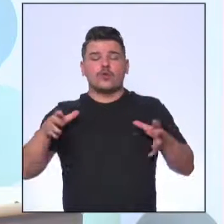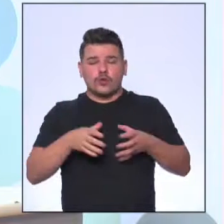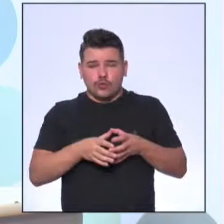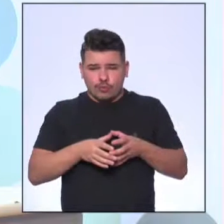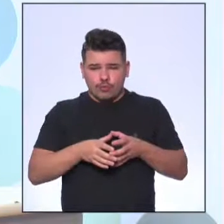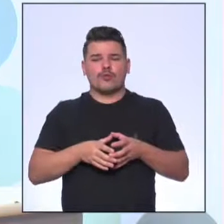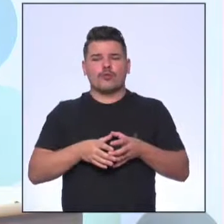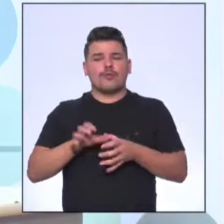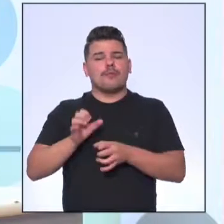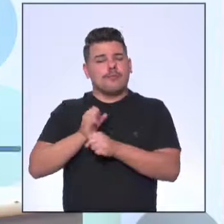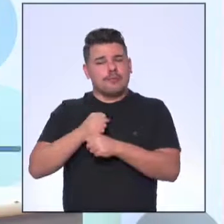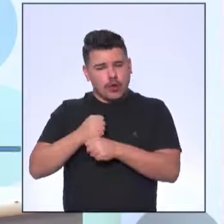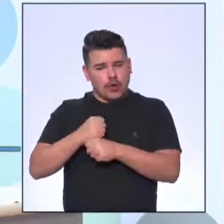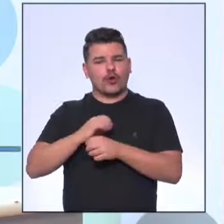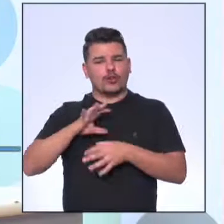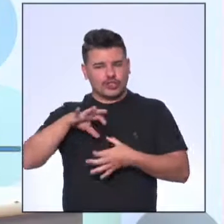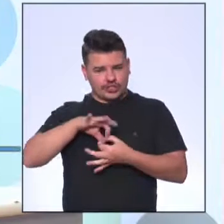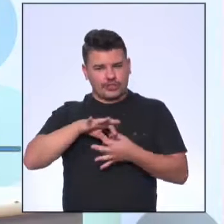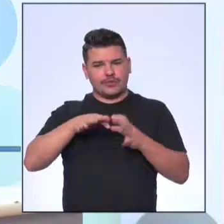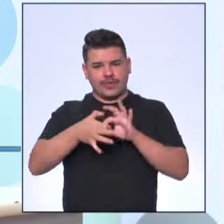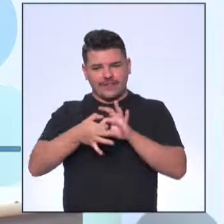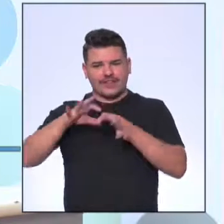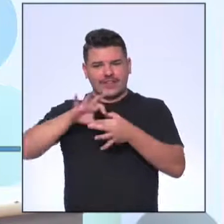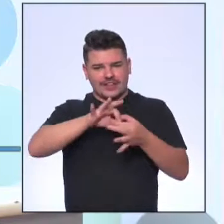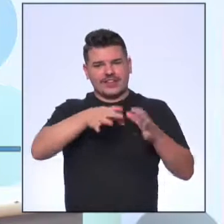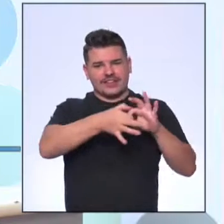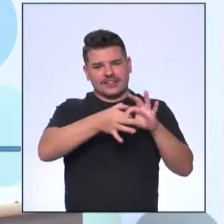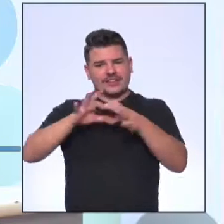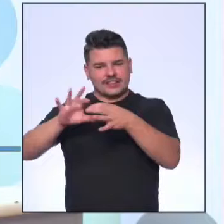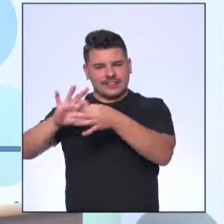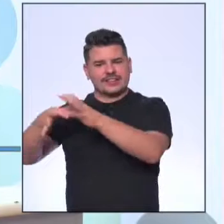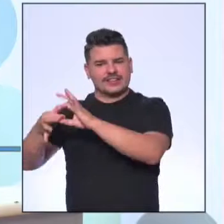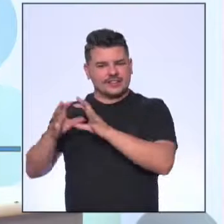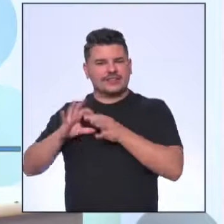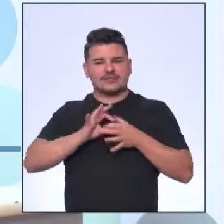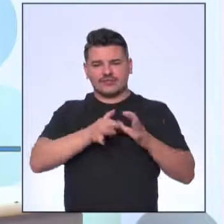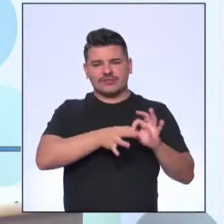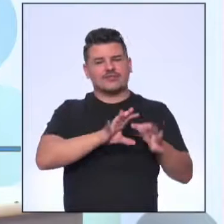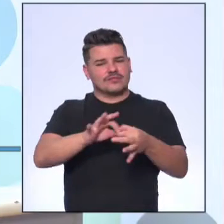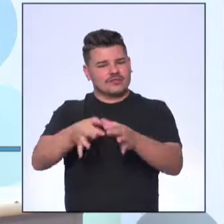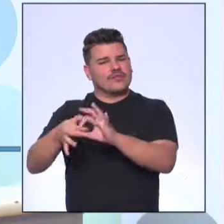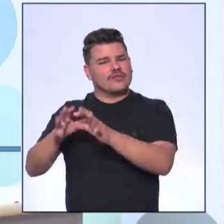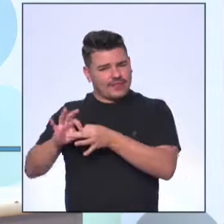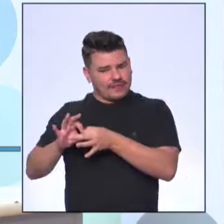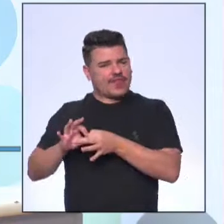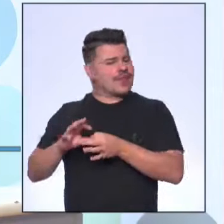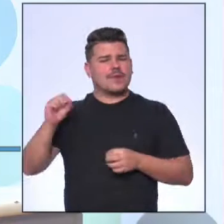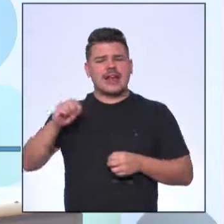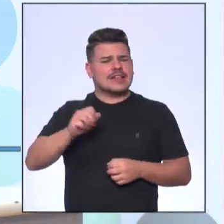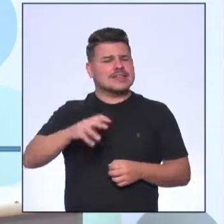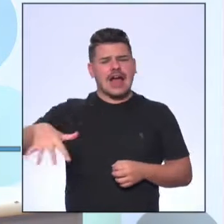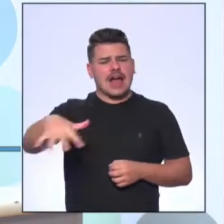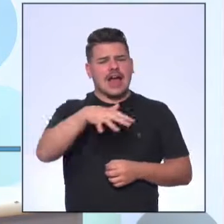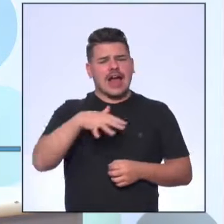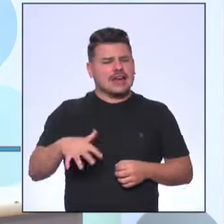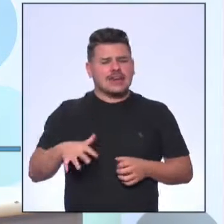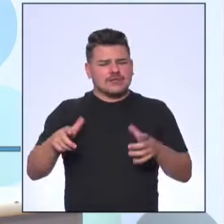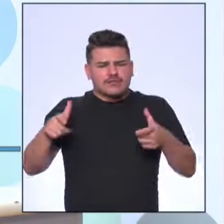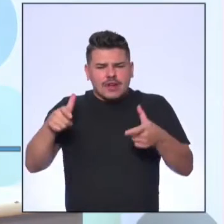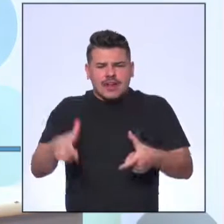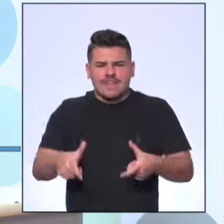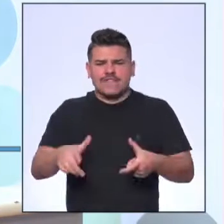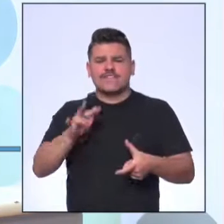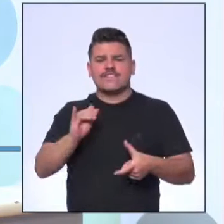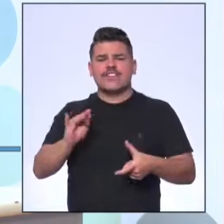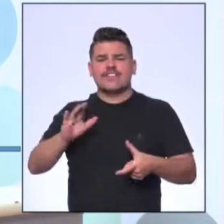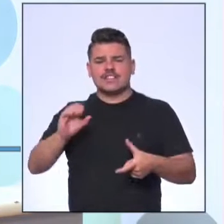ambiente físico e interação. Tá? O que é essa comunidade biológica e o que é esse ambiente físico em